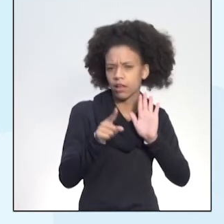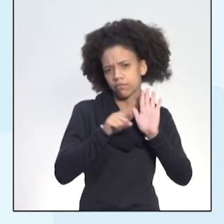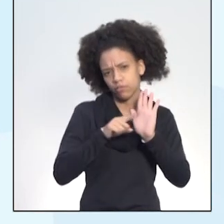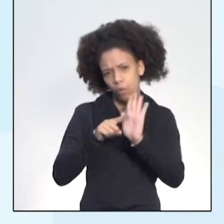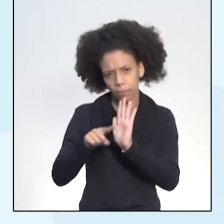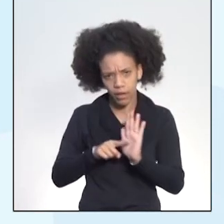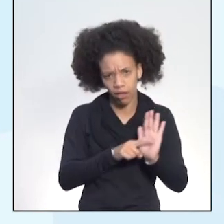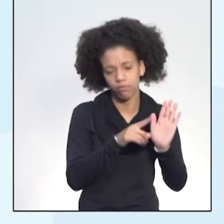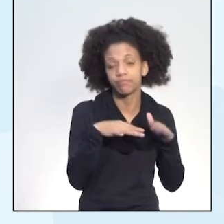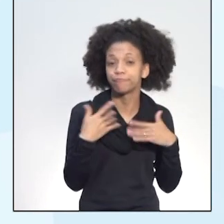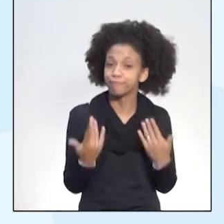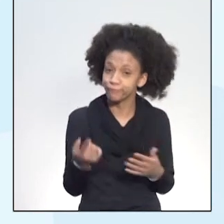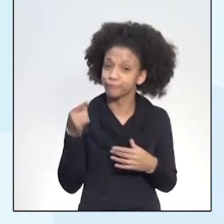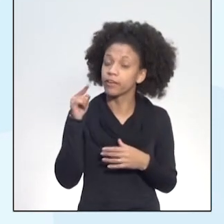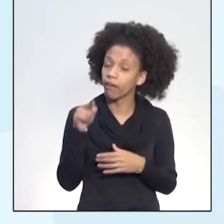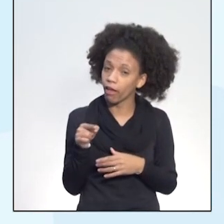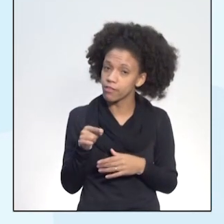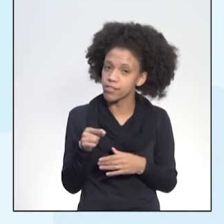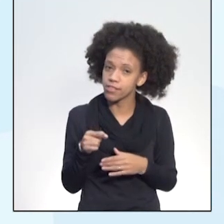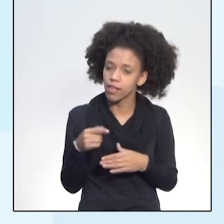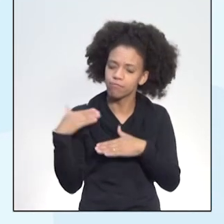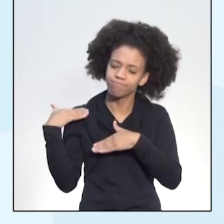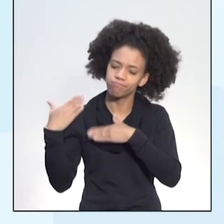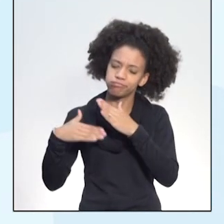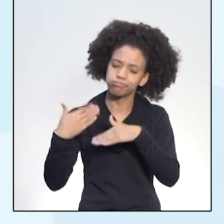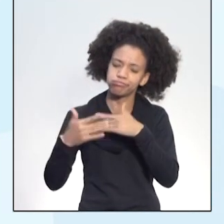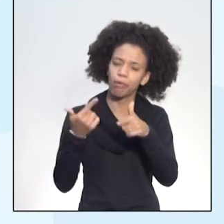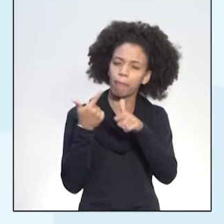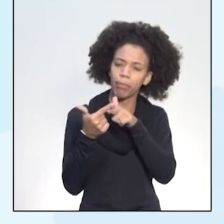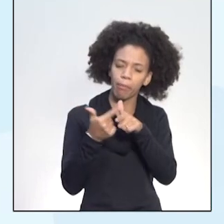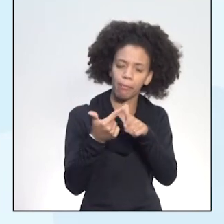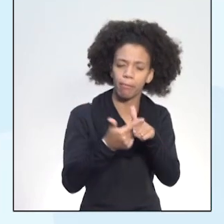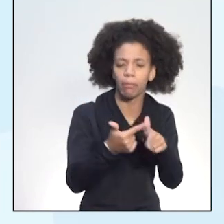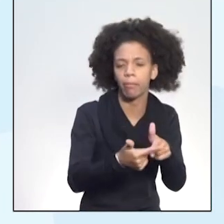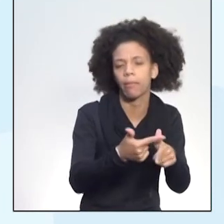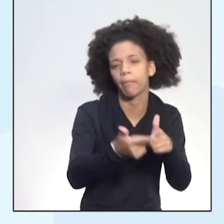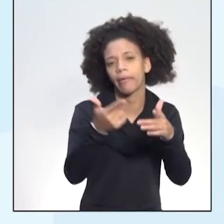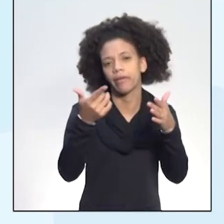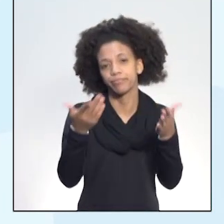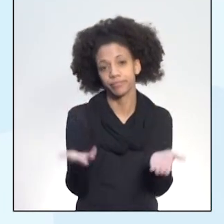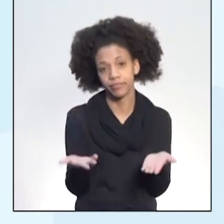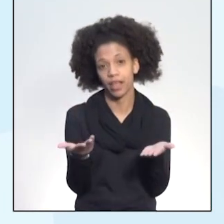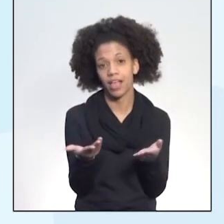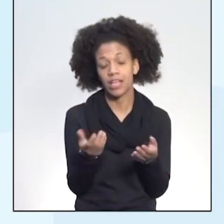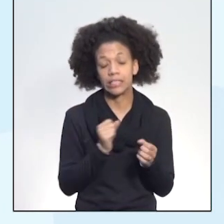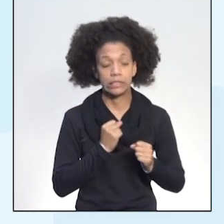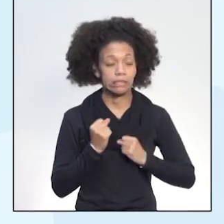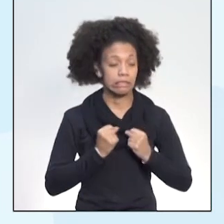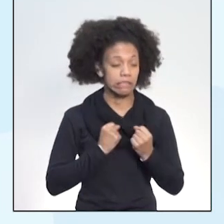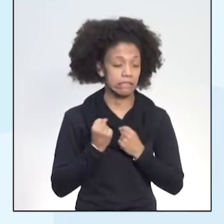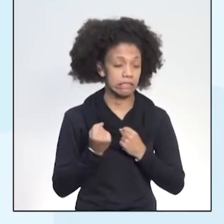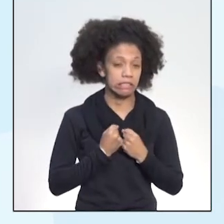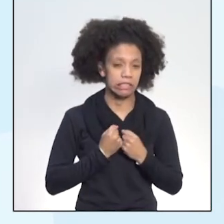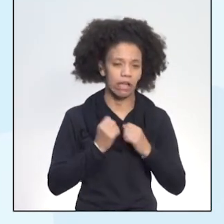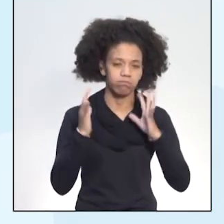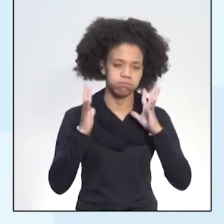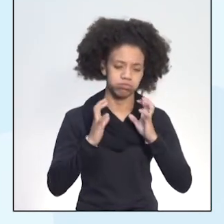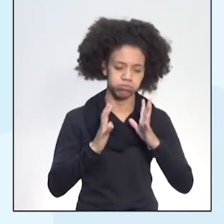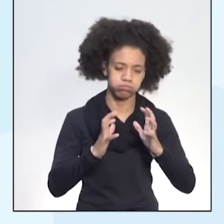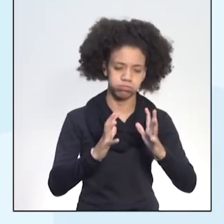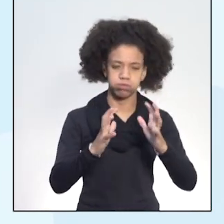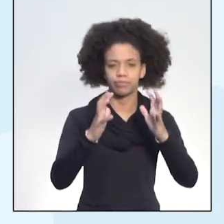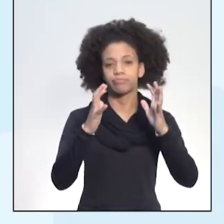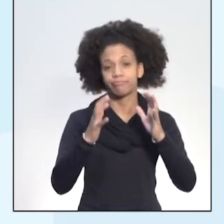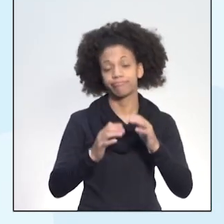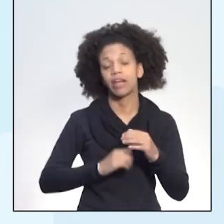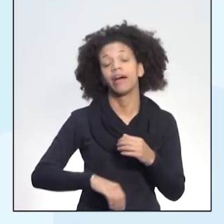Versailles. Essa sucessão de fatos acirrou o sentimento revanchista